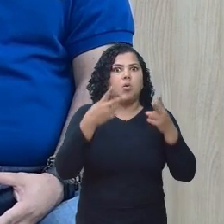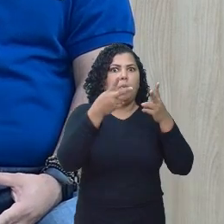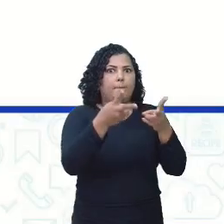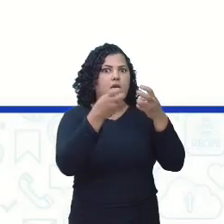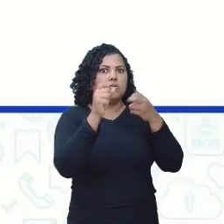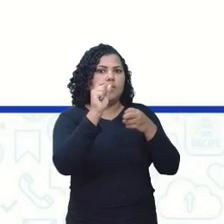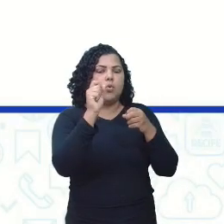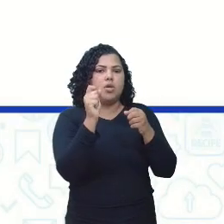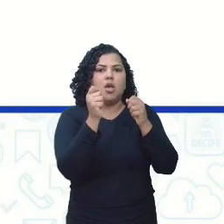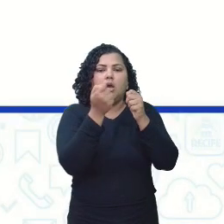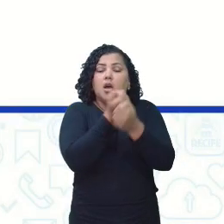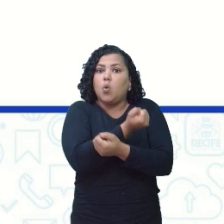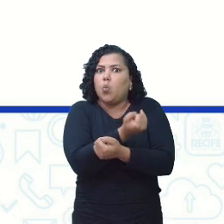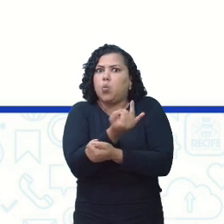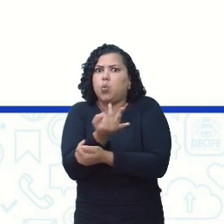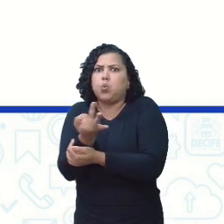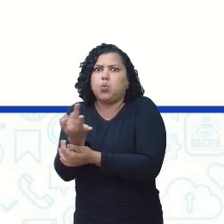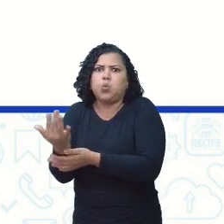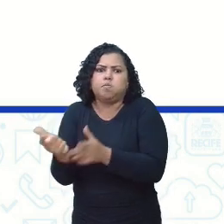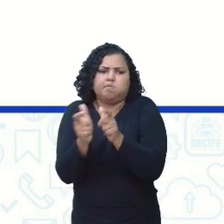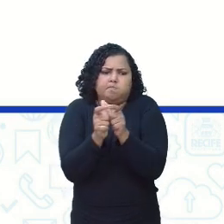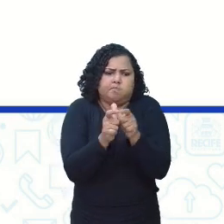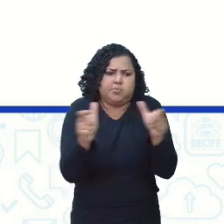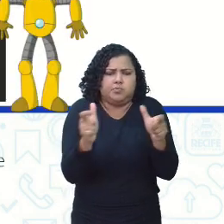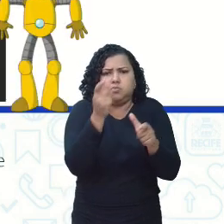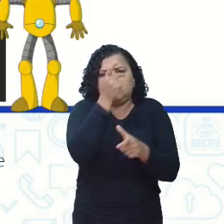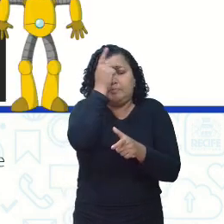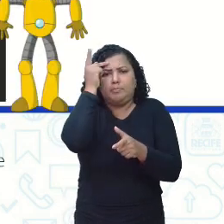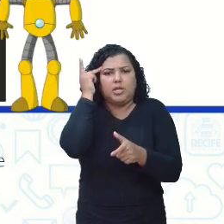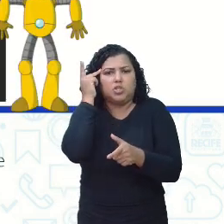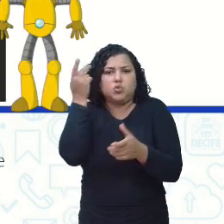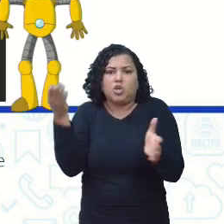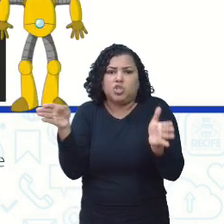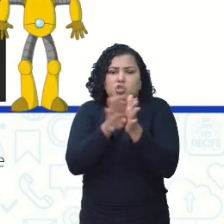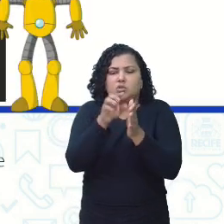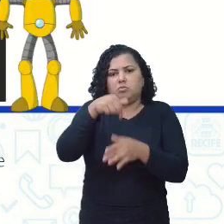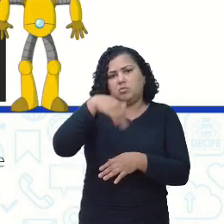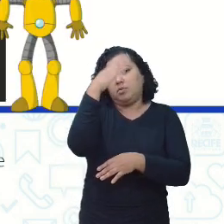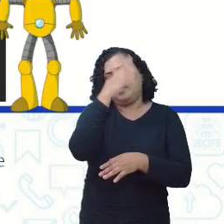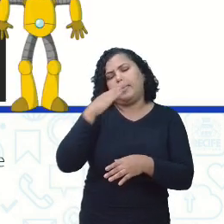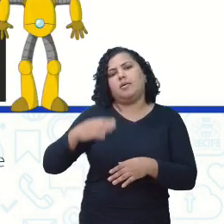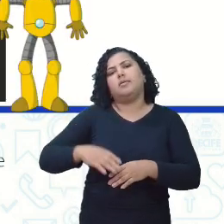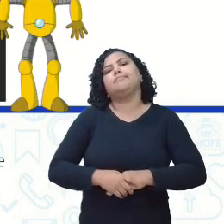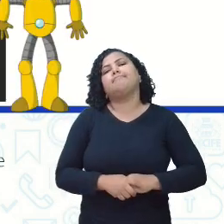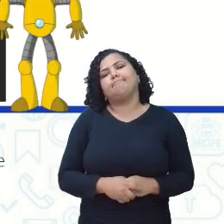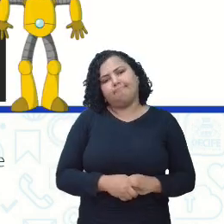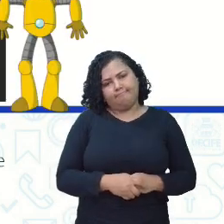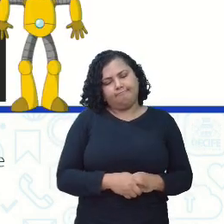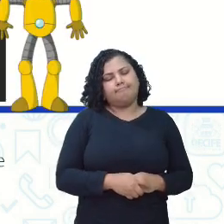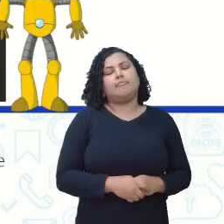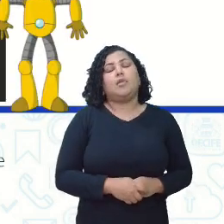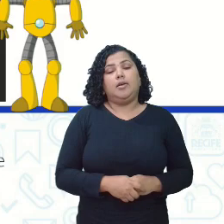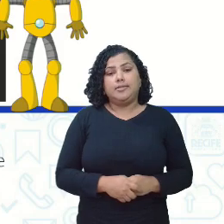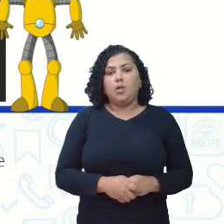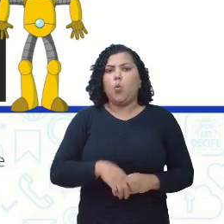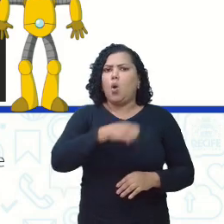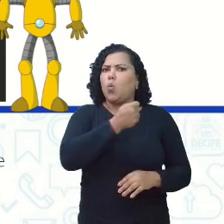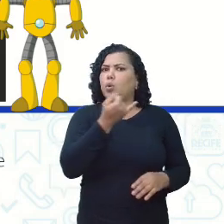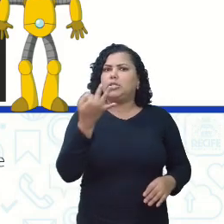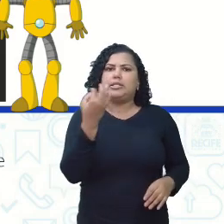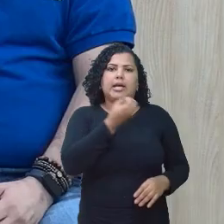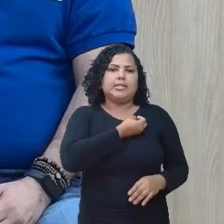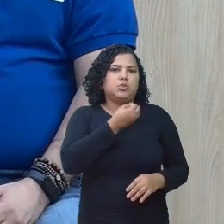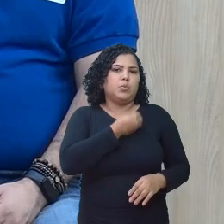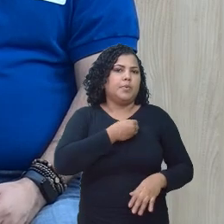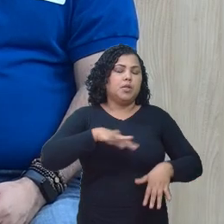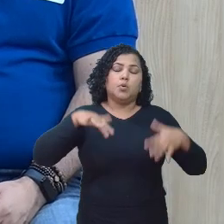de escravos que chegaram aqui no Brasil. Então, um grande número realmente